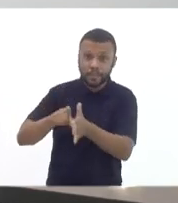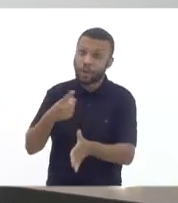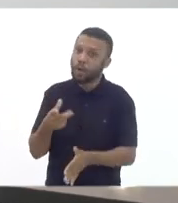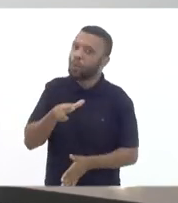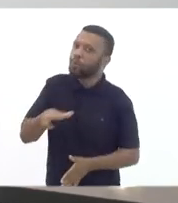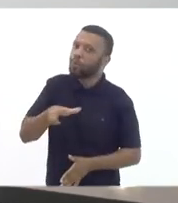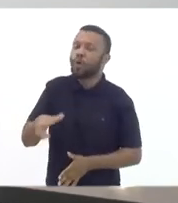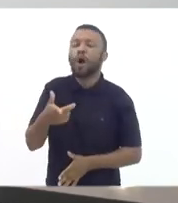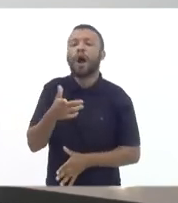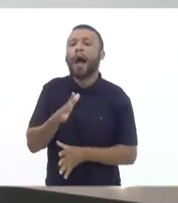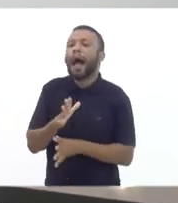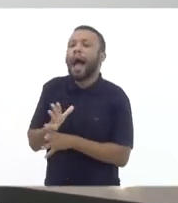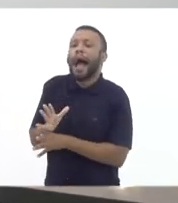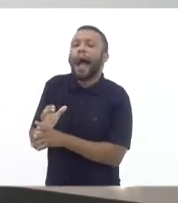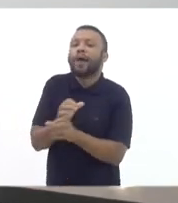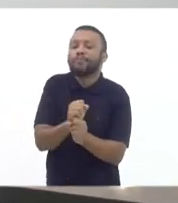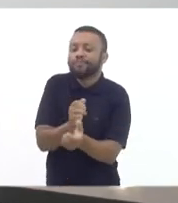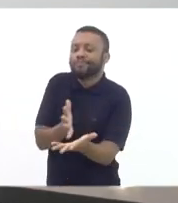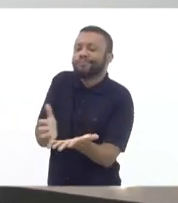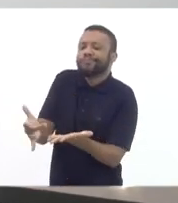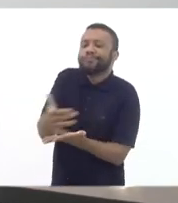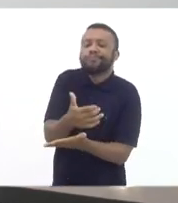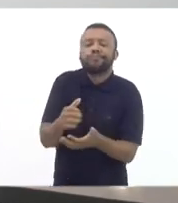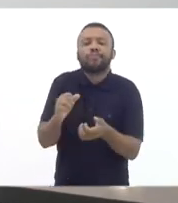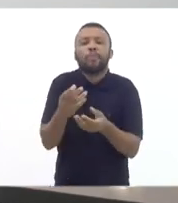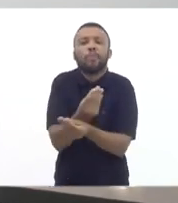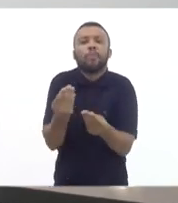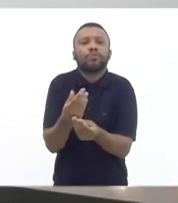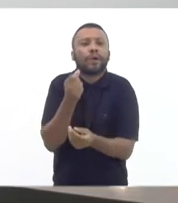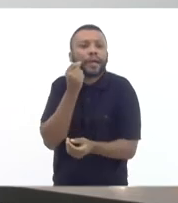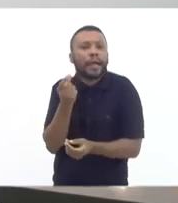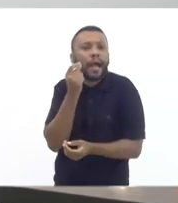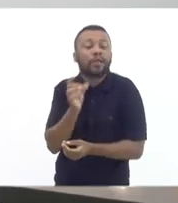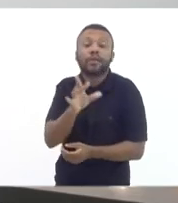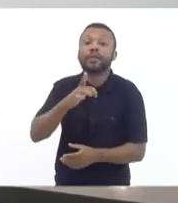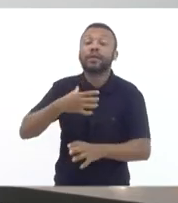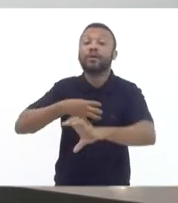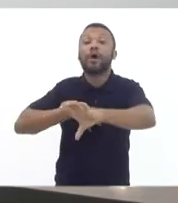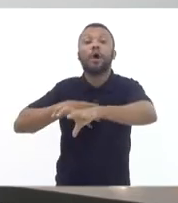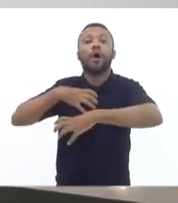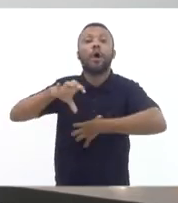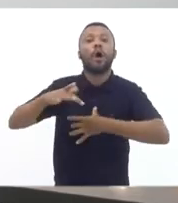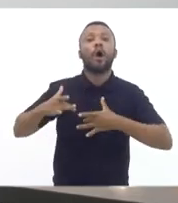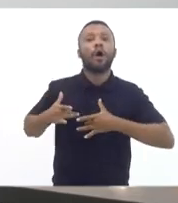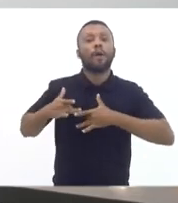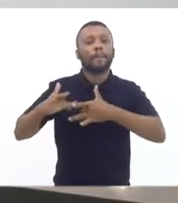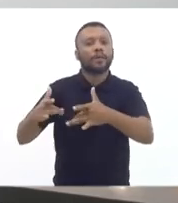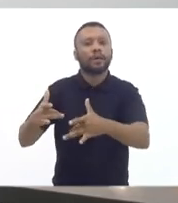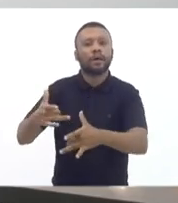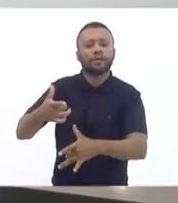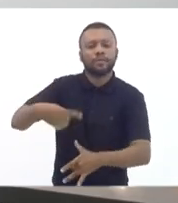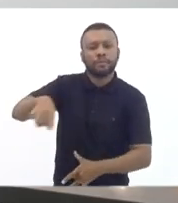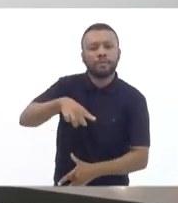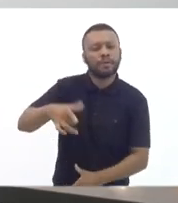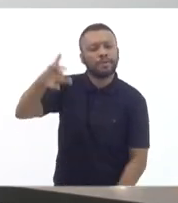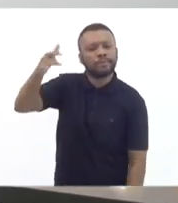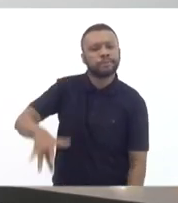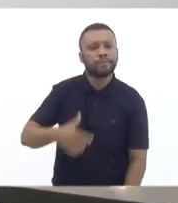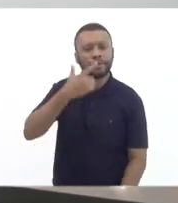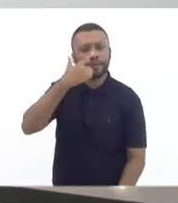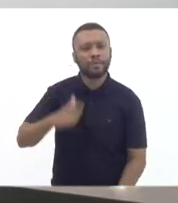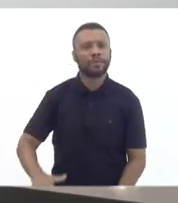acumuladora. Eu apenas tenho compaixão por aqueles que foram jogados